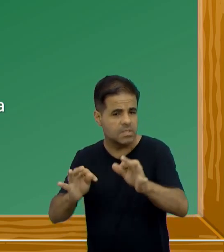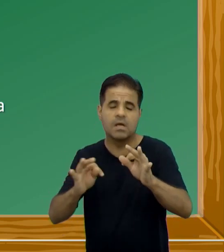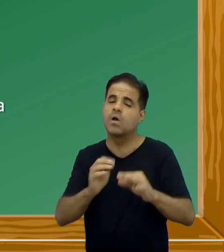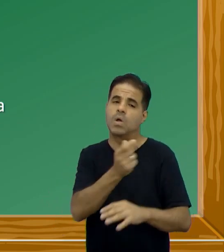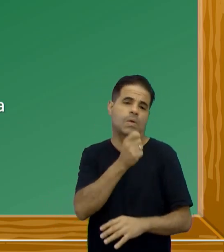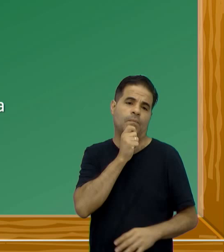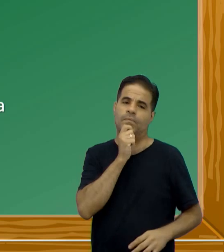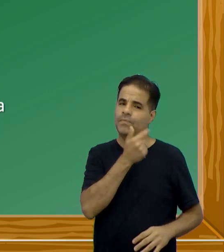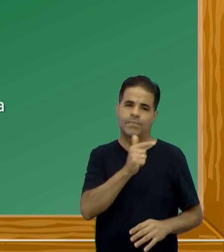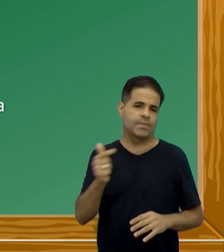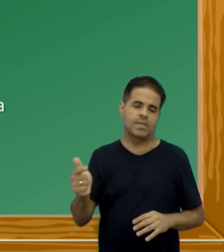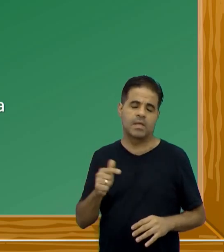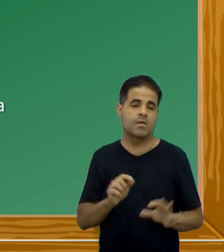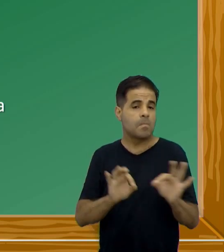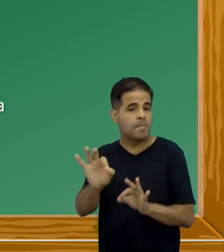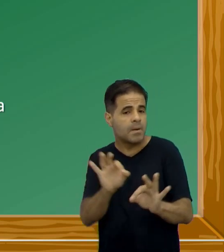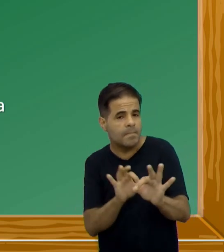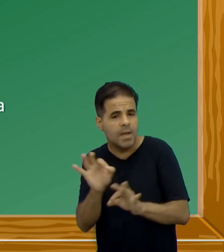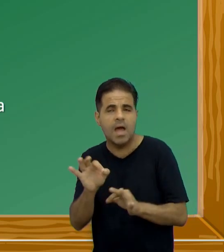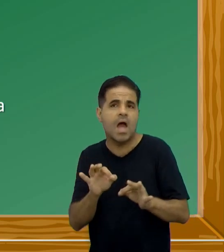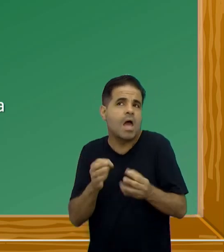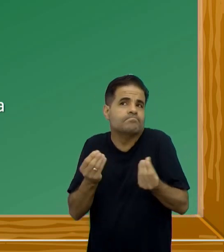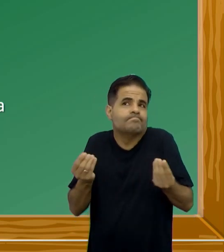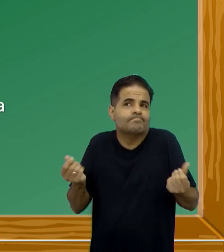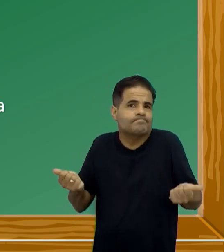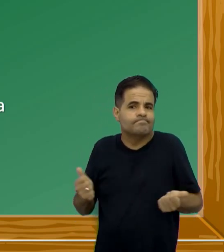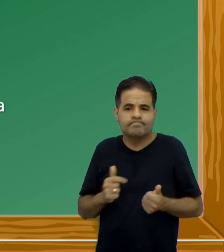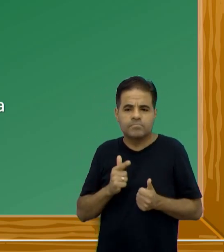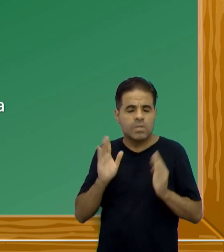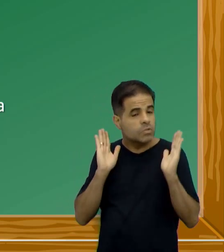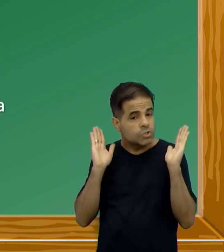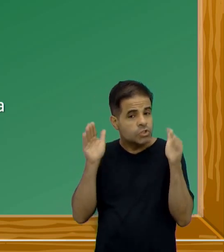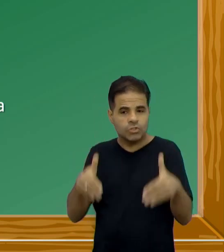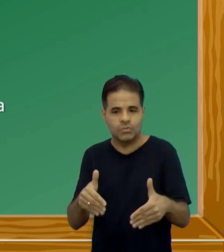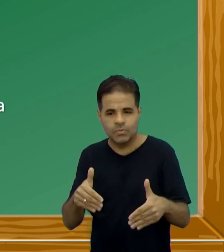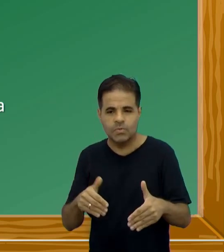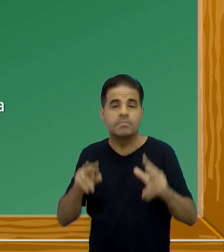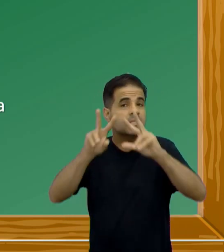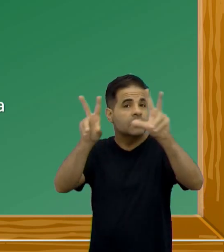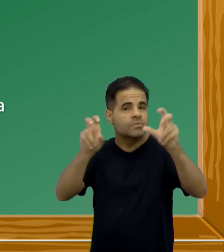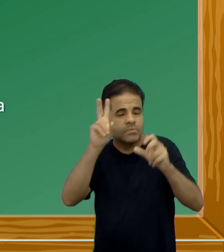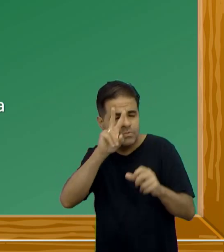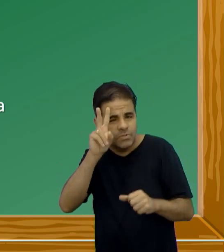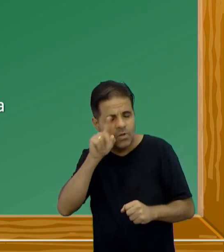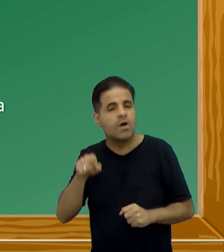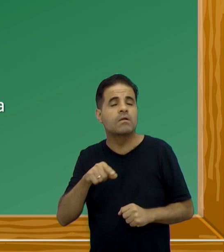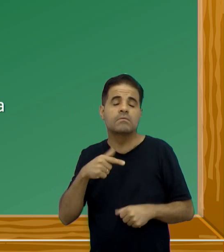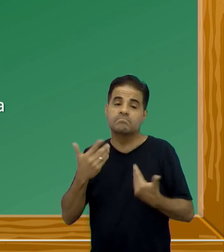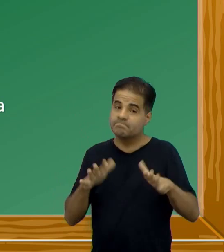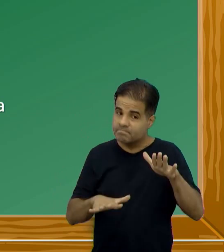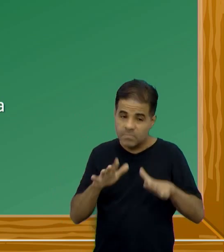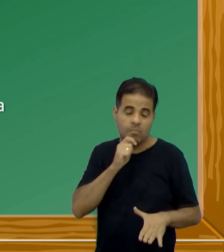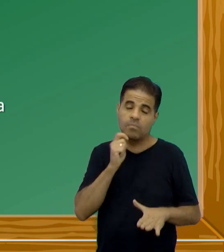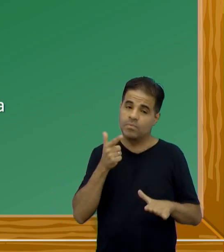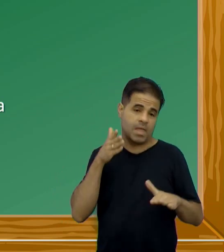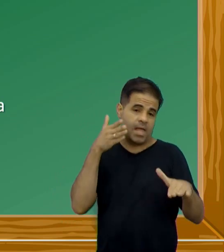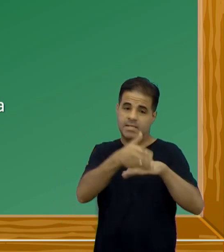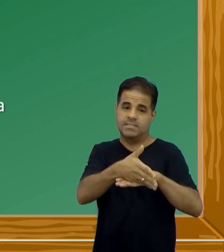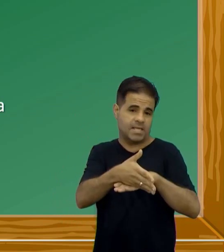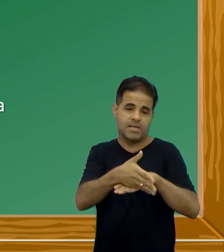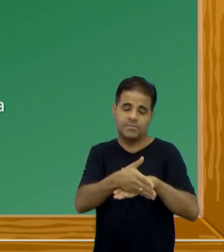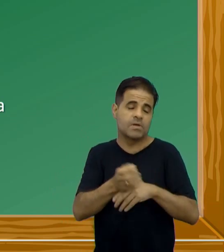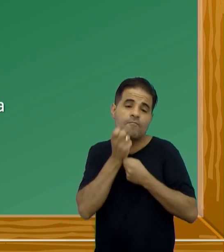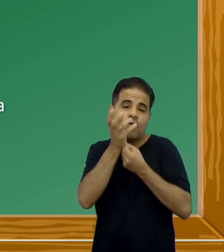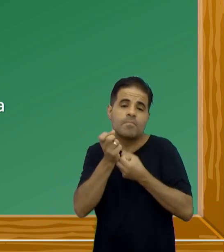não teve um preparo, ou enfim, não se dedicou para essa questão histórica. Então, ele, de repente, não tem acesso